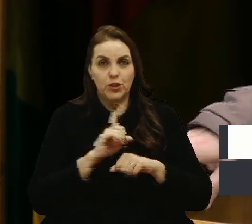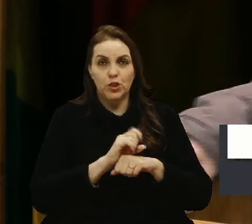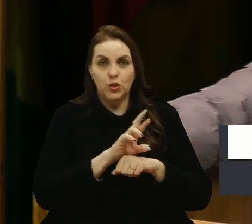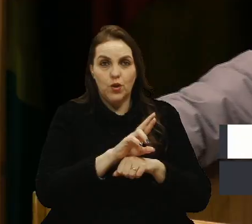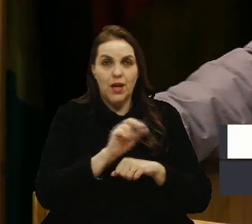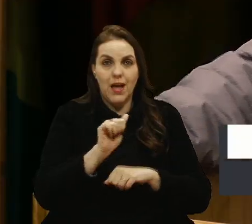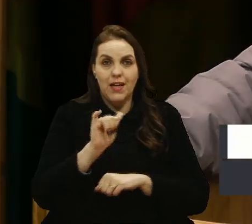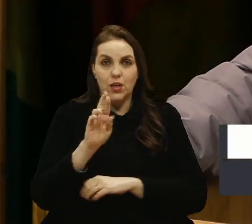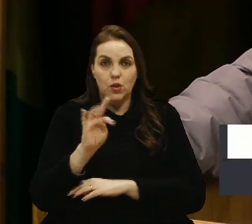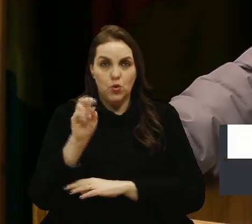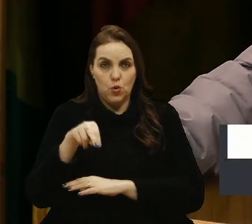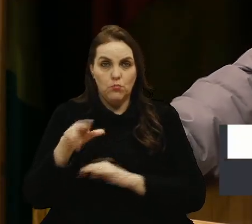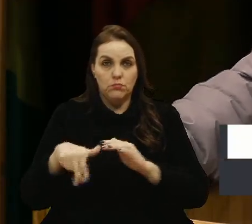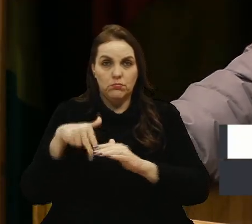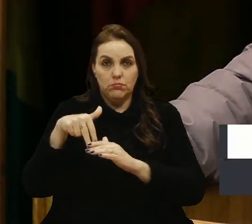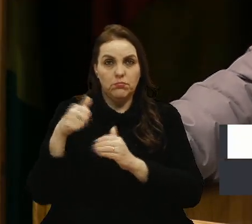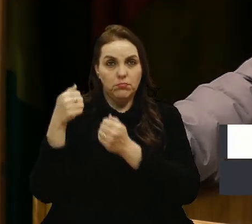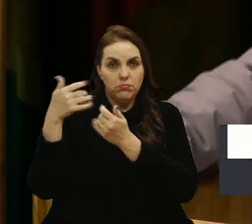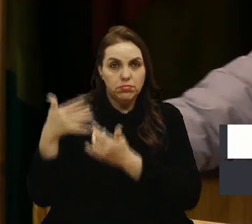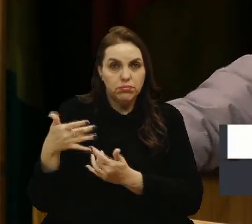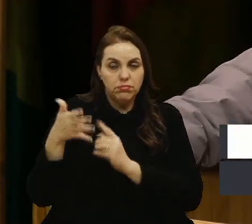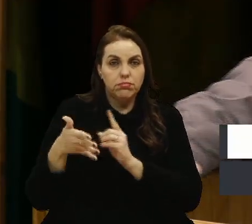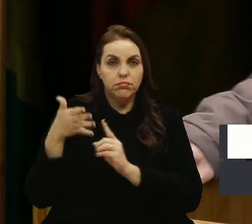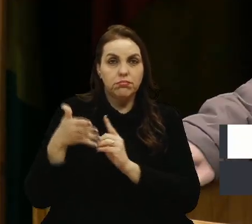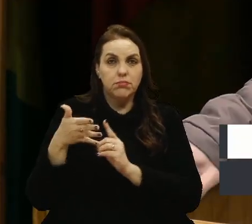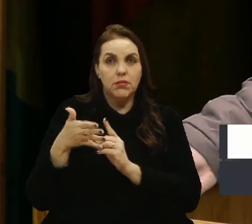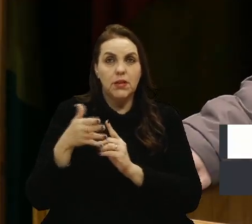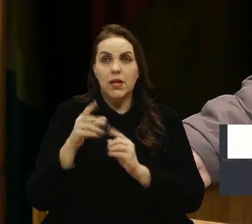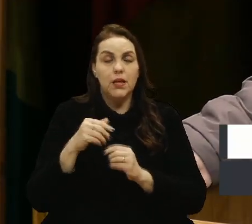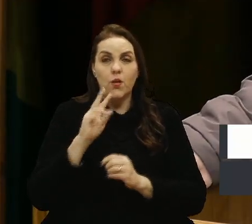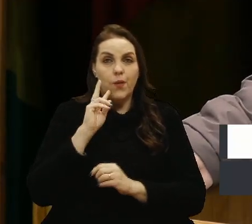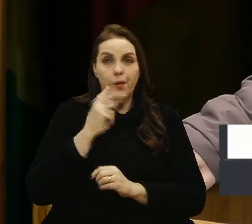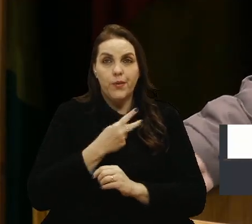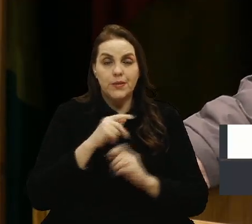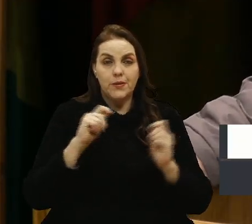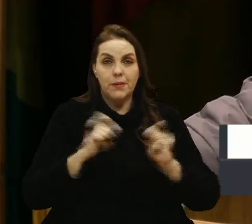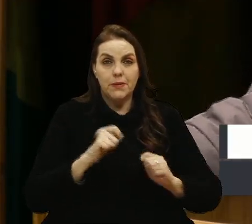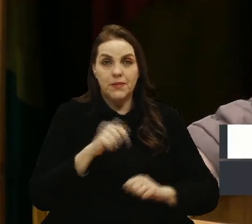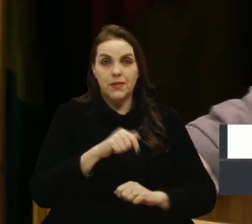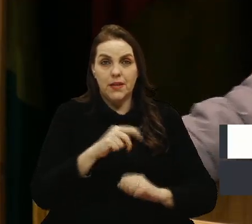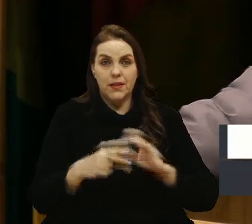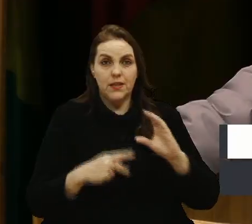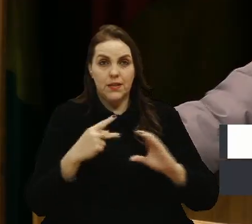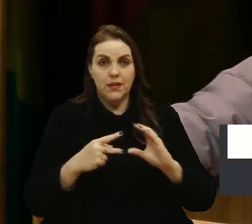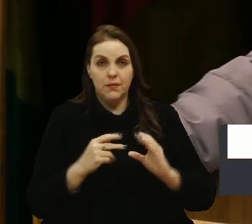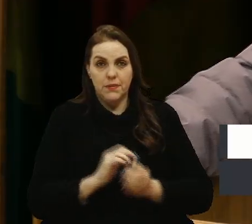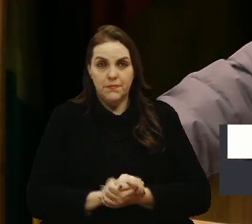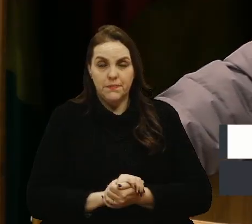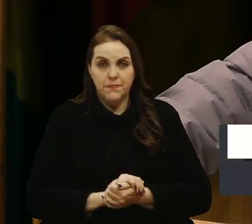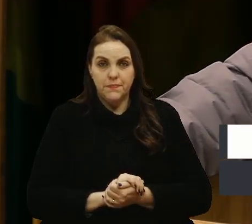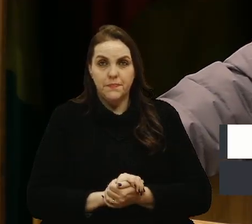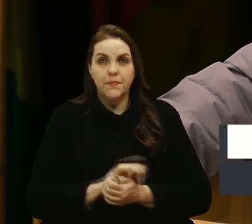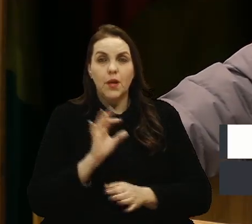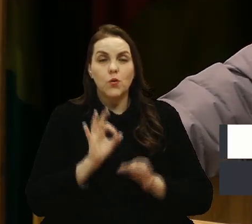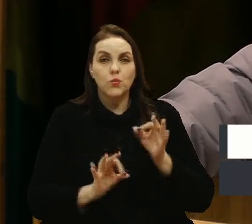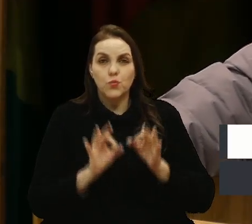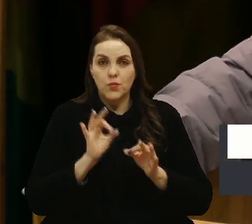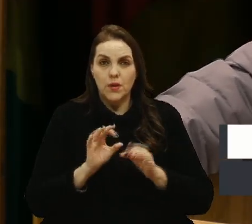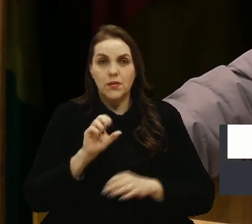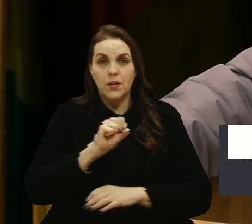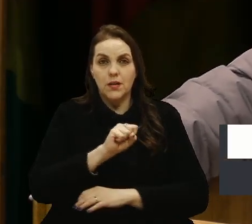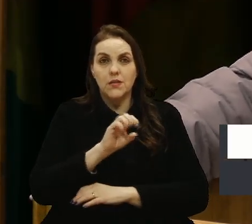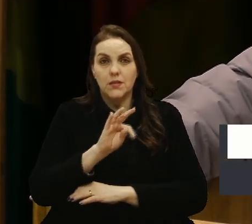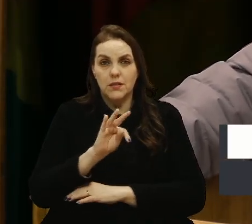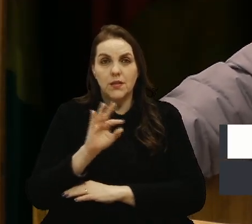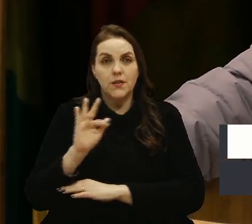que sustentou nessa tribuna, que não reconheceu a competência dessa Casa Legislativa. Separei alguns julgados do Supremo Tribunal de Justiça, do